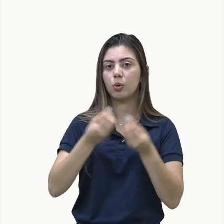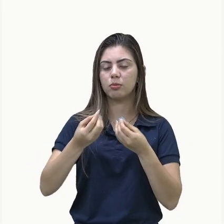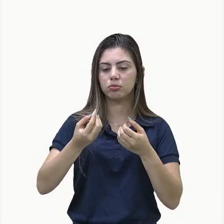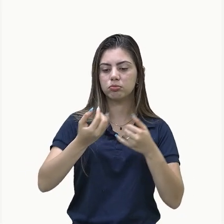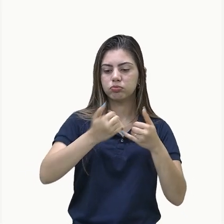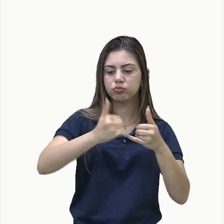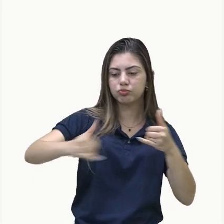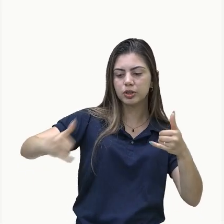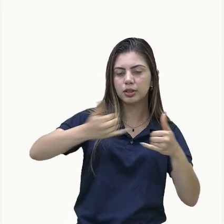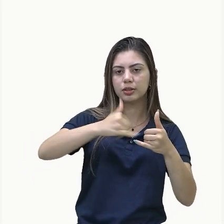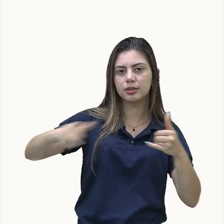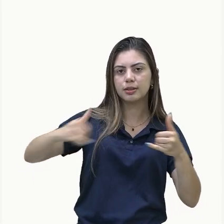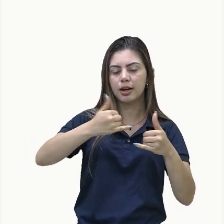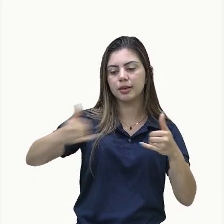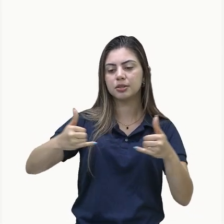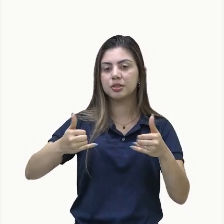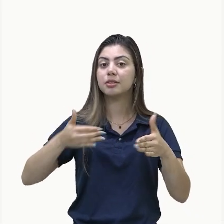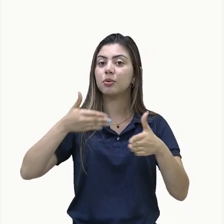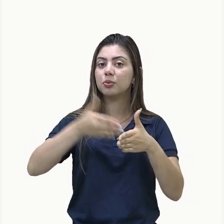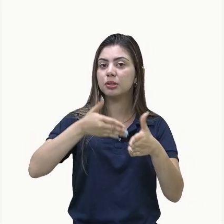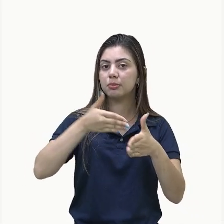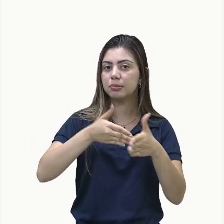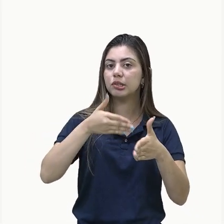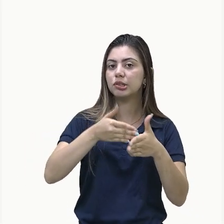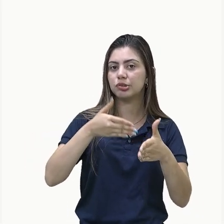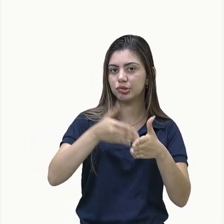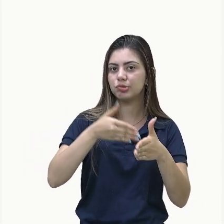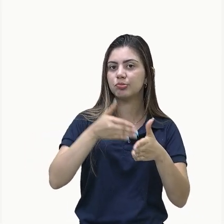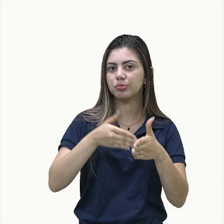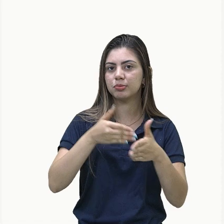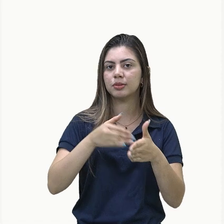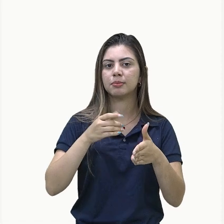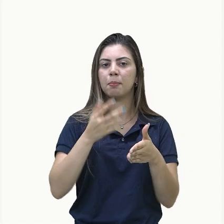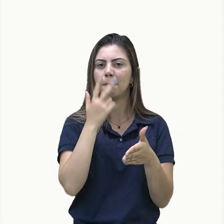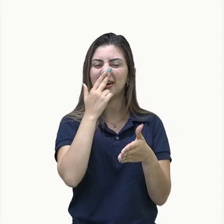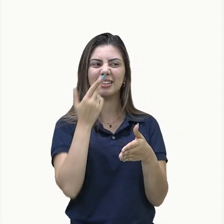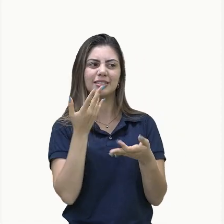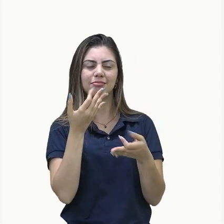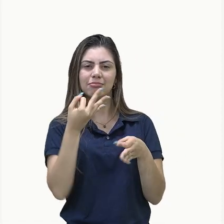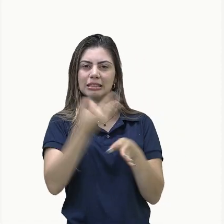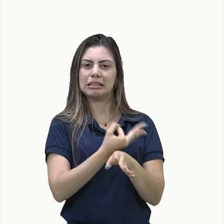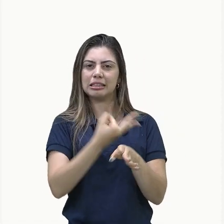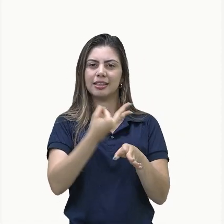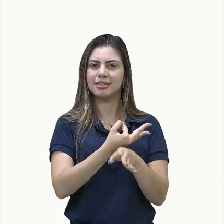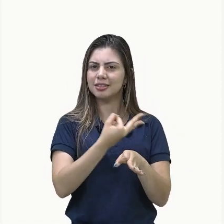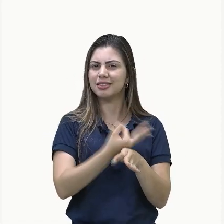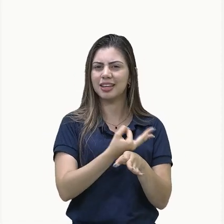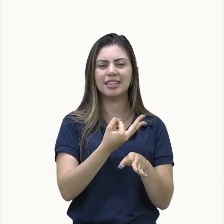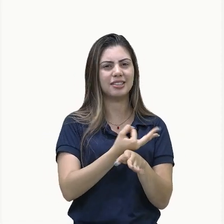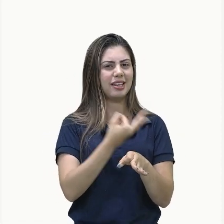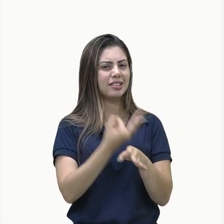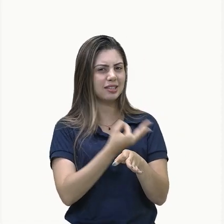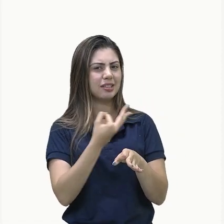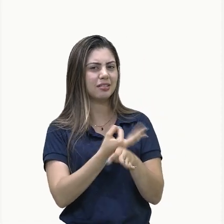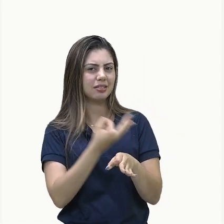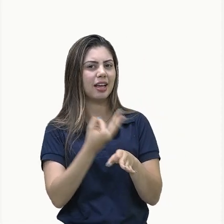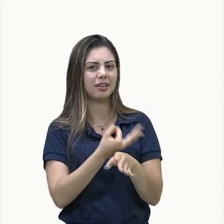elétrica, ou seja, eles resistem, daí o nome resistor, à passagem da corrente